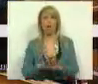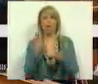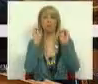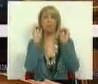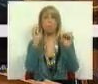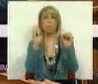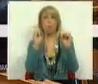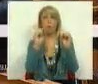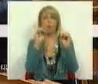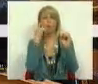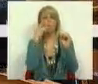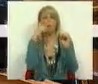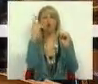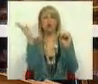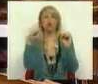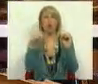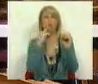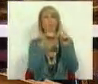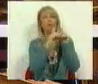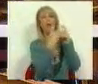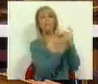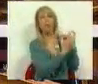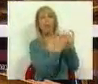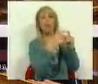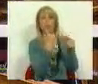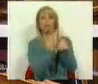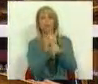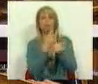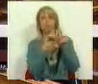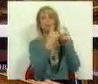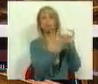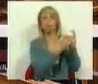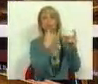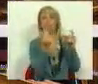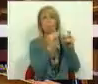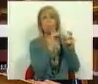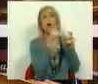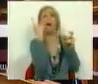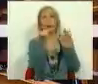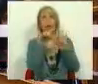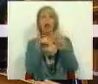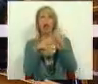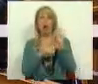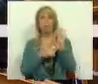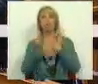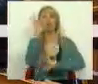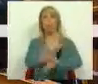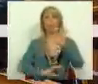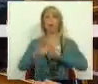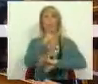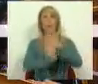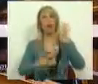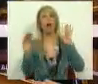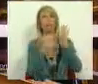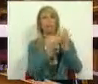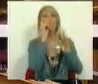nas embalagens desses produtos. Existem normas comunitárias que enquadram aquilo que é a etiquetagem